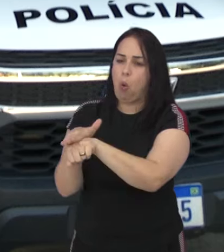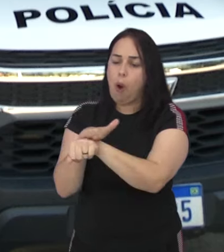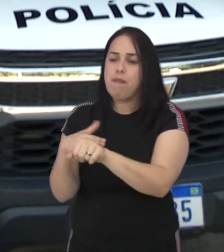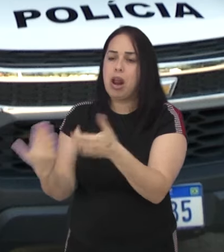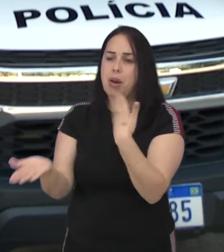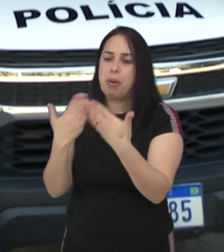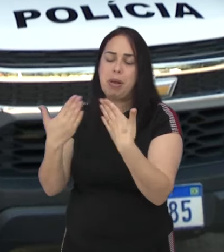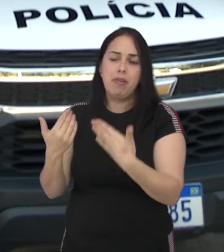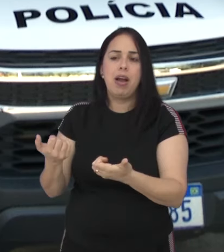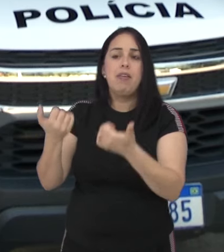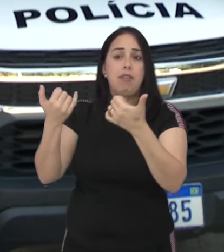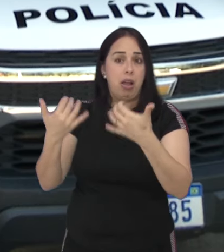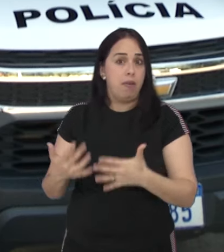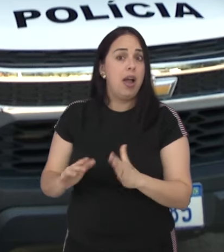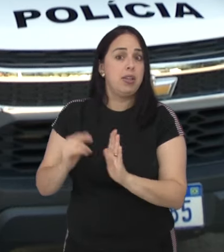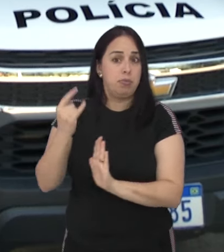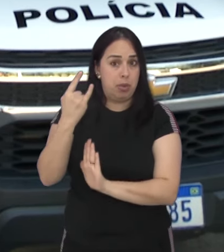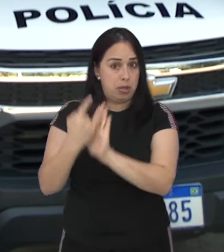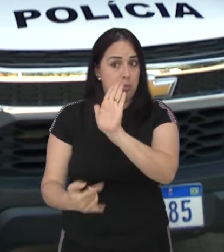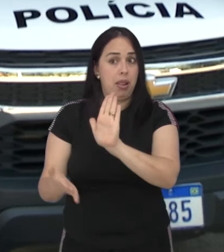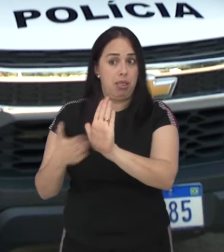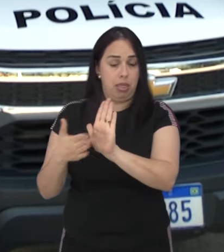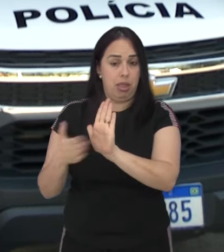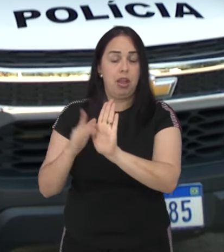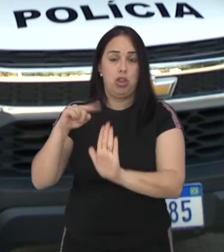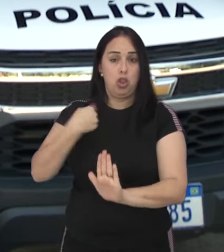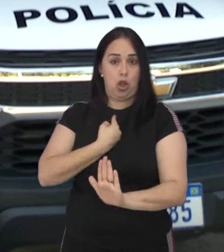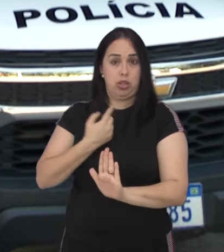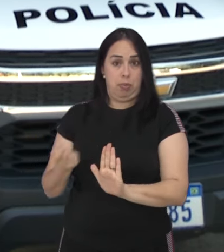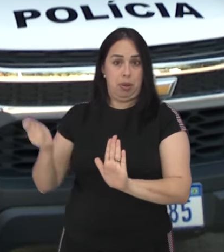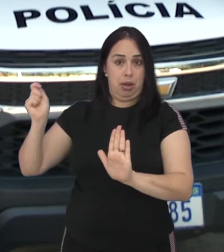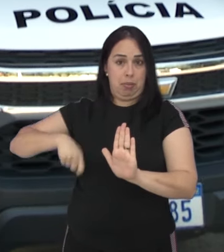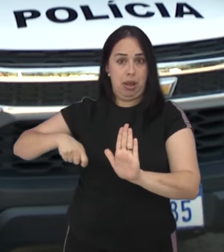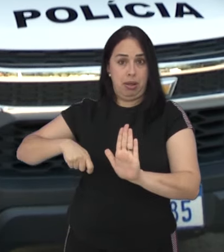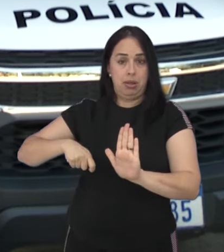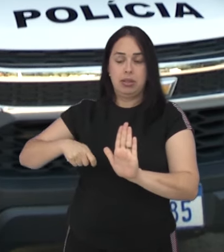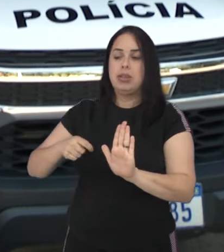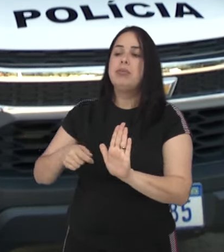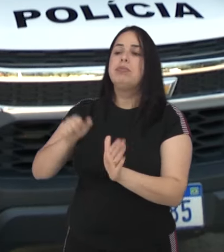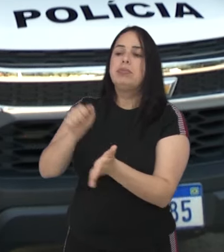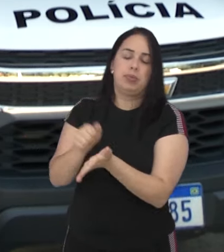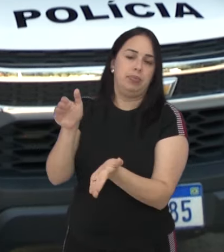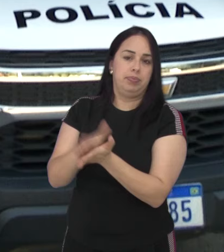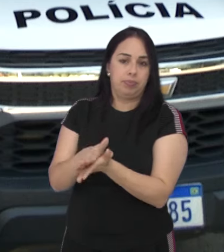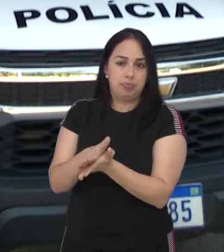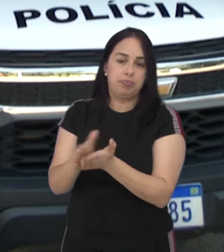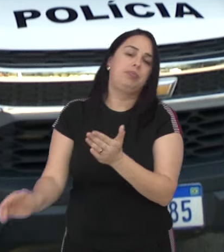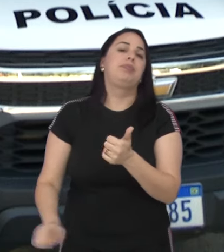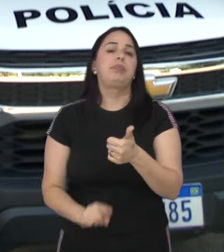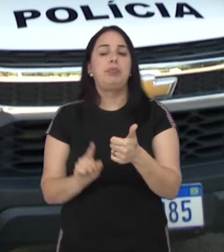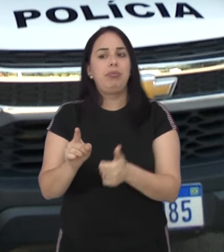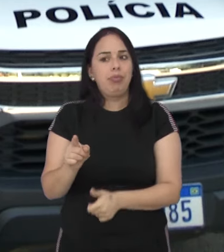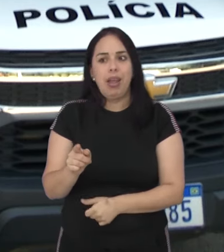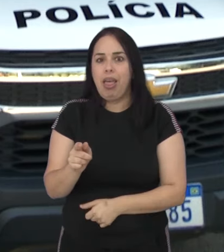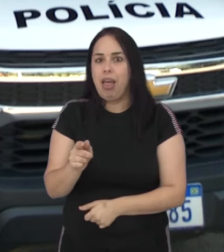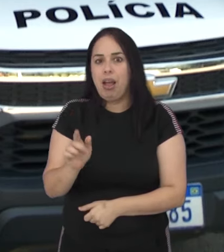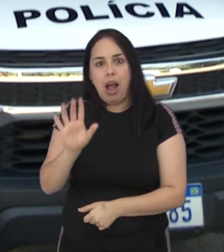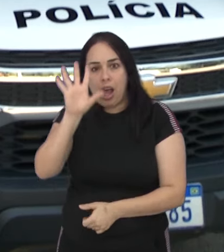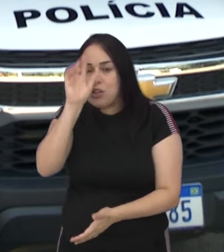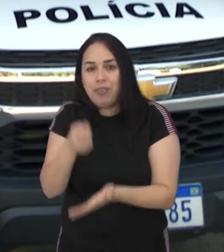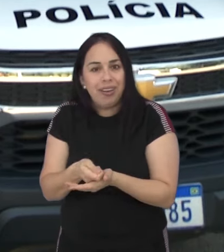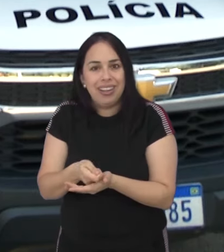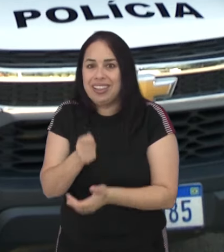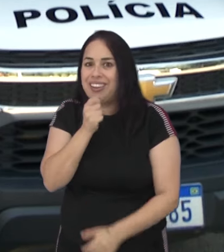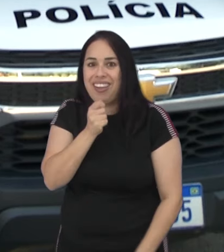conversar com o proprietário vai notificar nós temos competência para isso junto à prefeitura para uma Inicial notificação não resolveu o